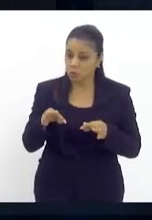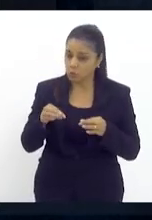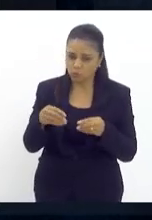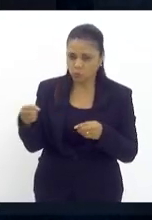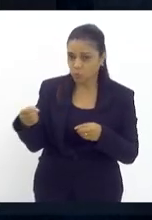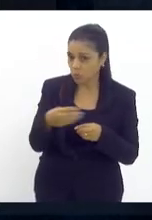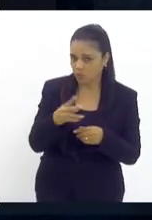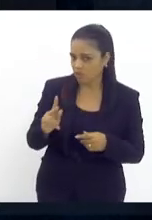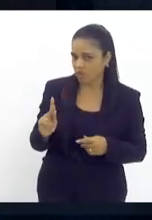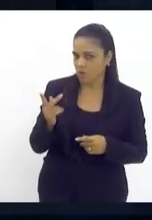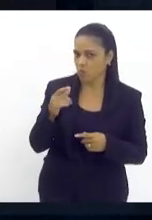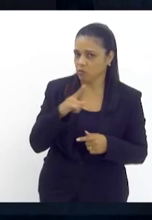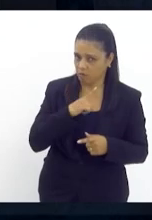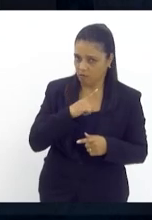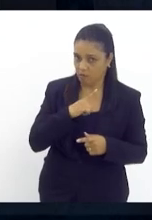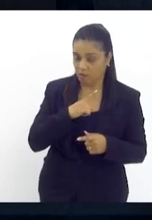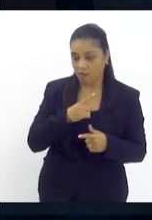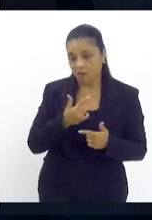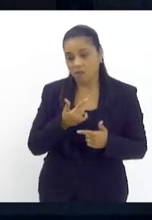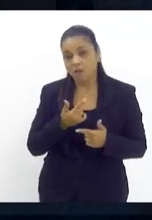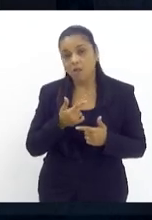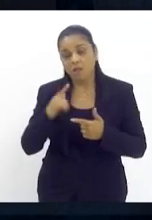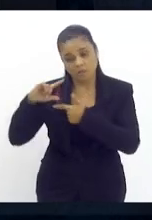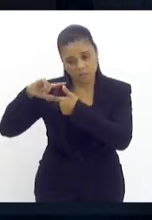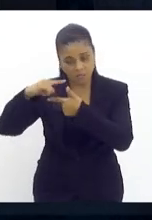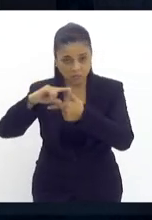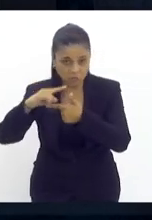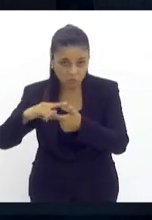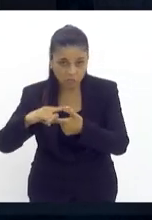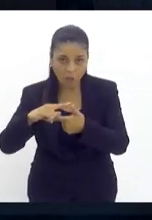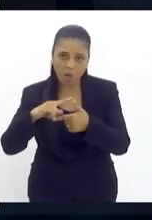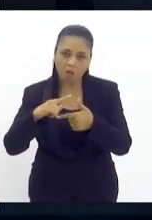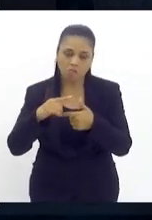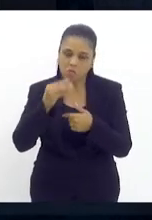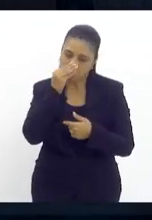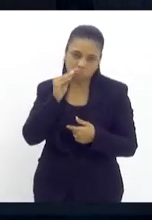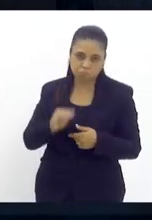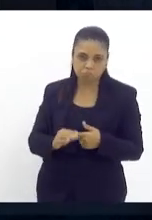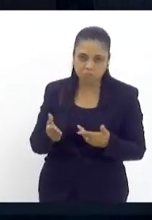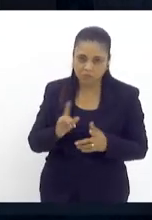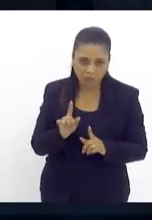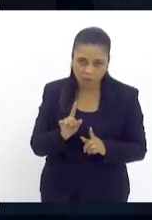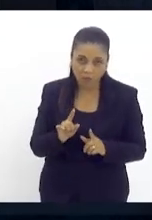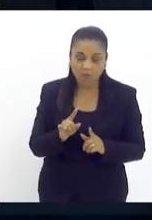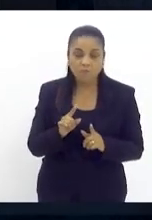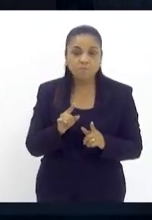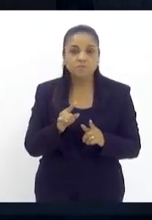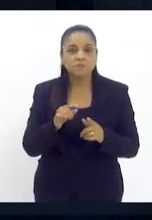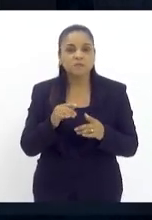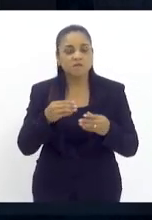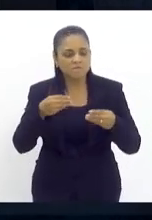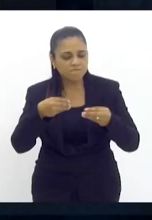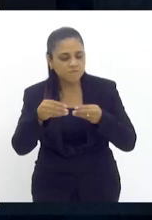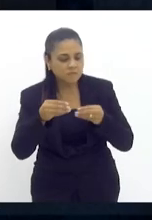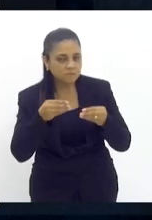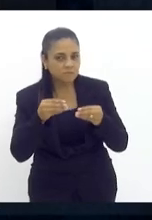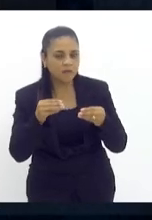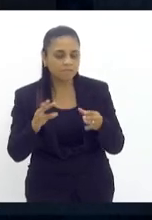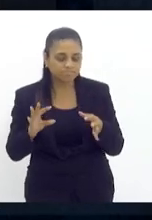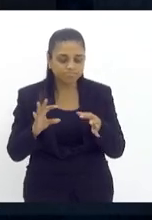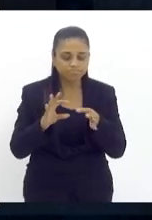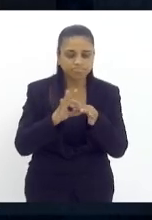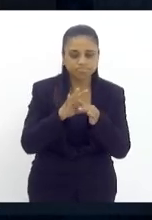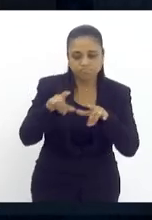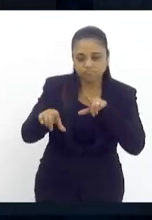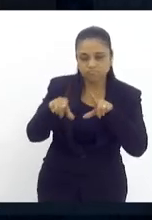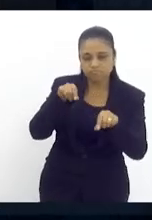é valioso, e nem tudo que é tradicional, que é antigo, é desprezível. Né? Então, flexibilizar isso para